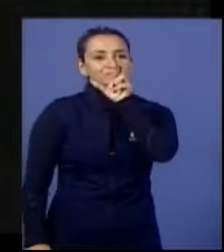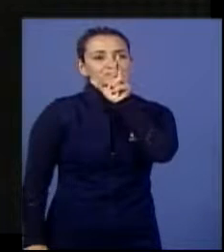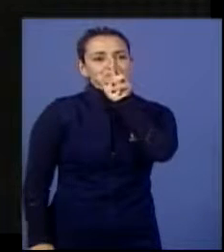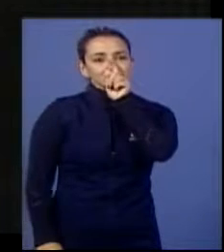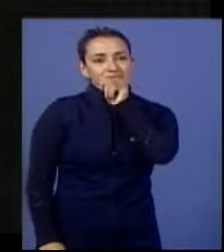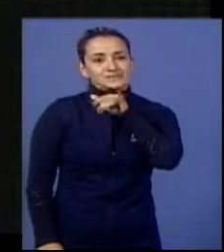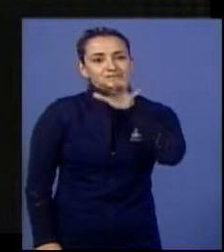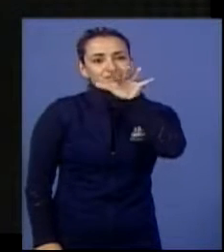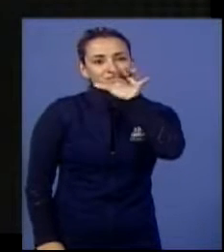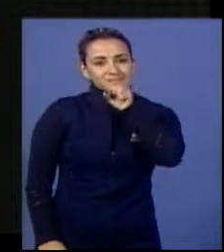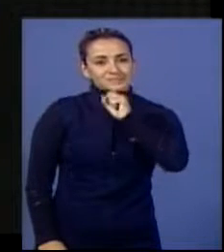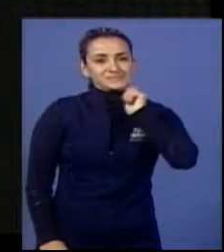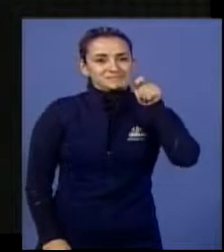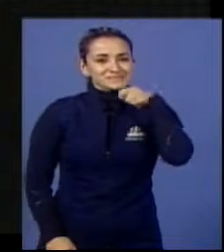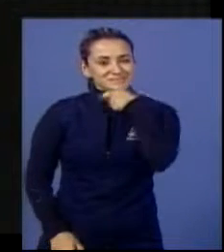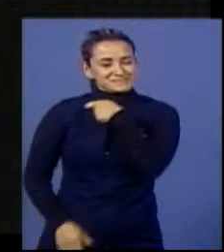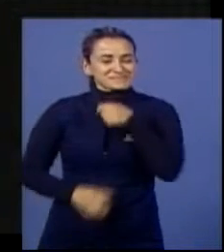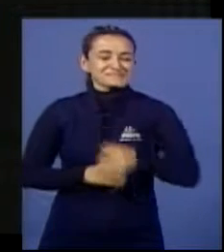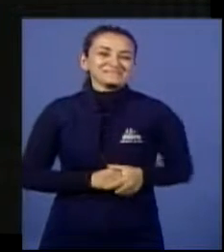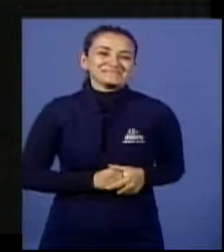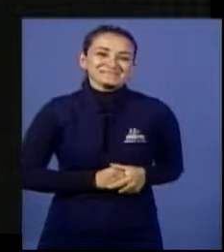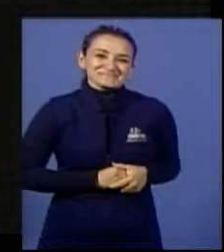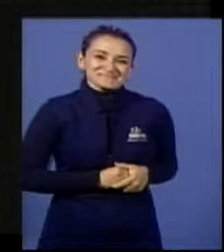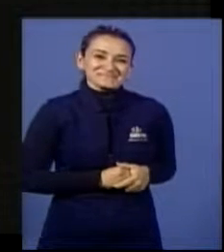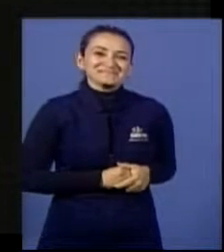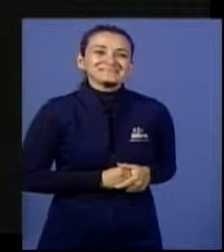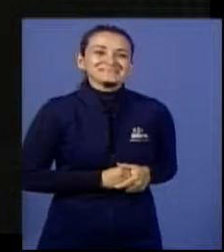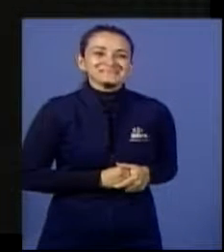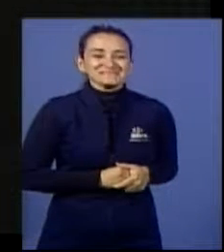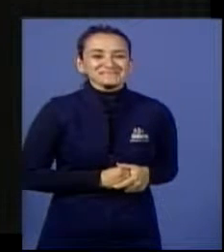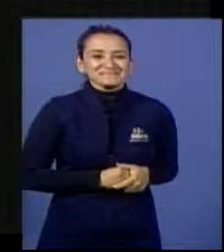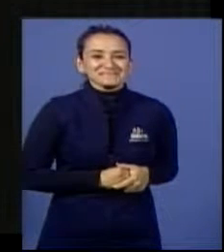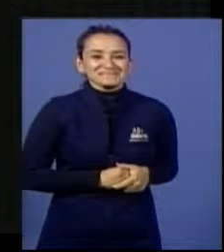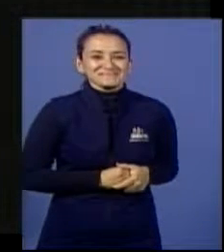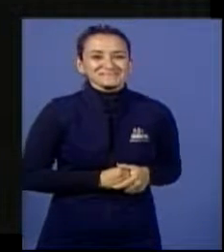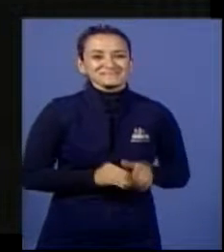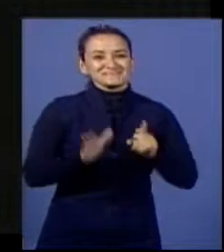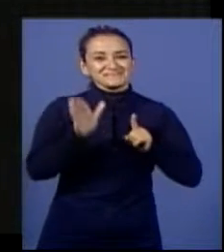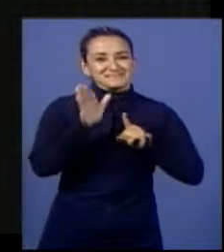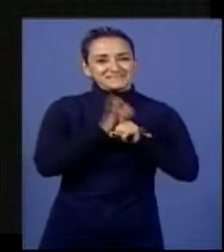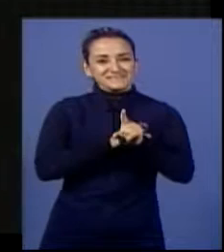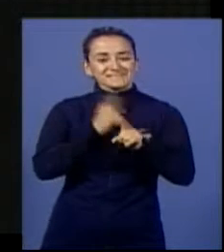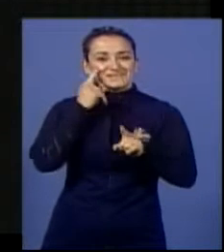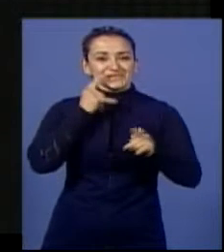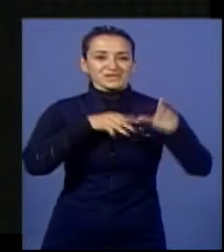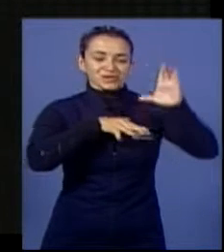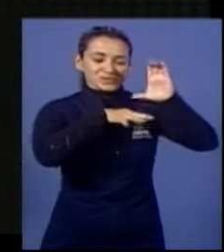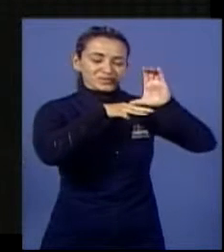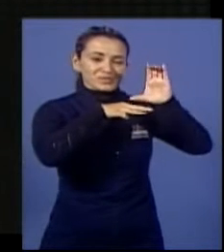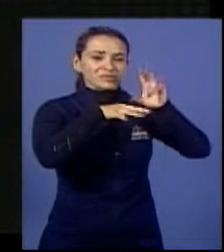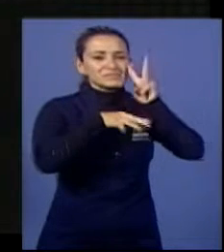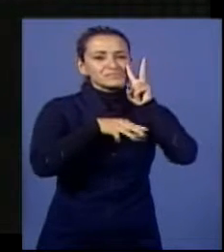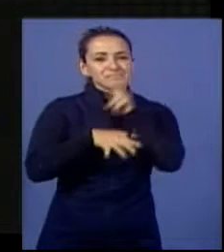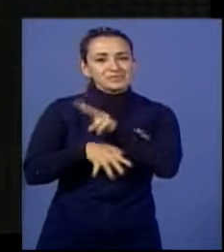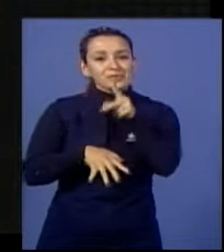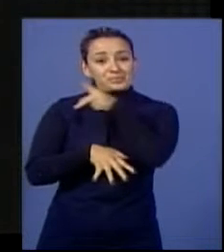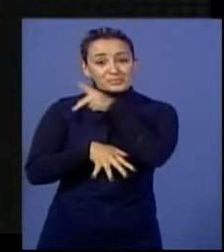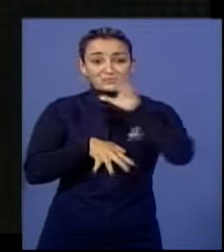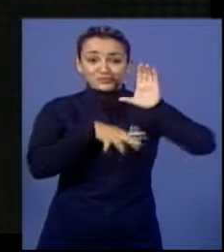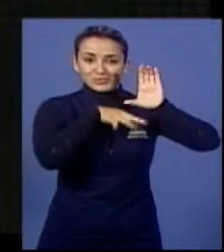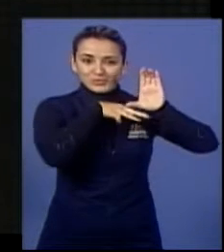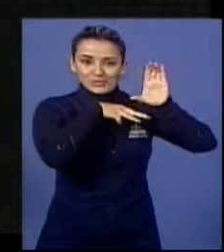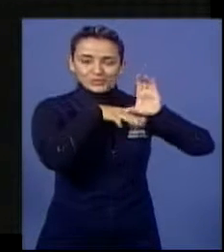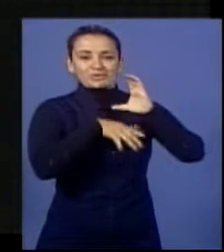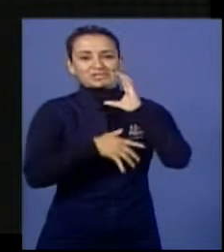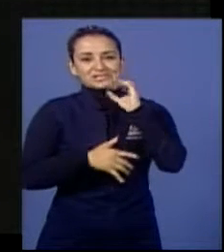que caracterizam o seu modo de alarme são respectivamente... O nosso amigo Coruja já descobriu, você viu como ele é esperto? Eu só